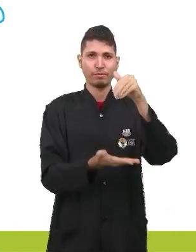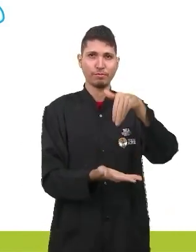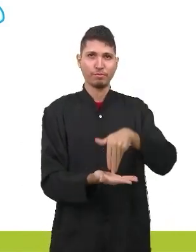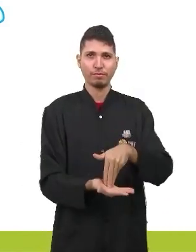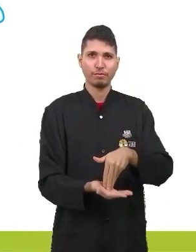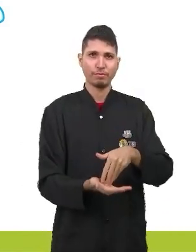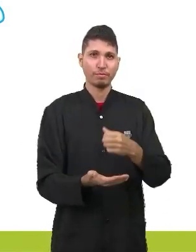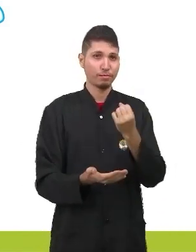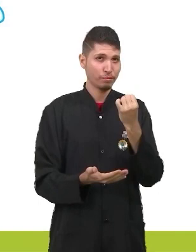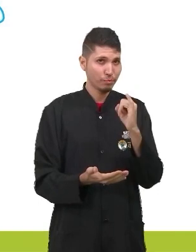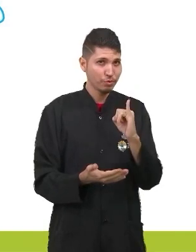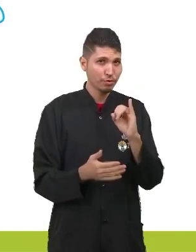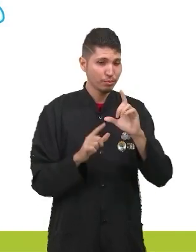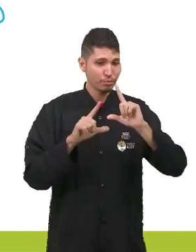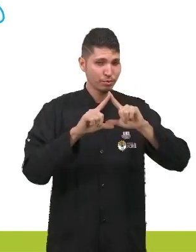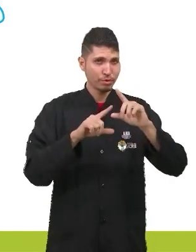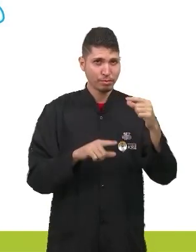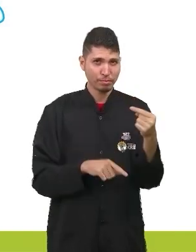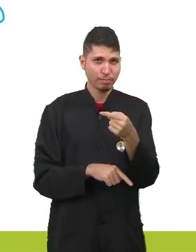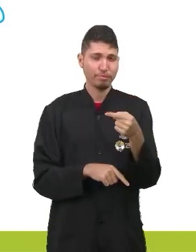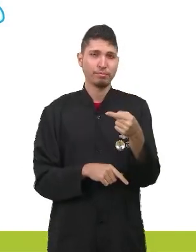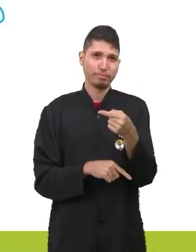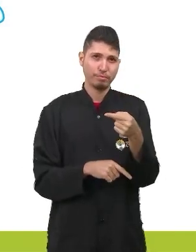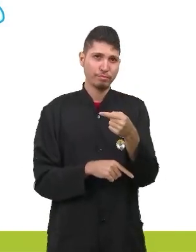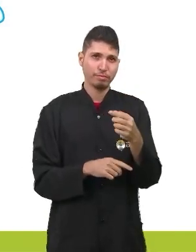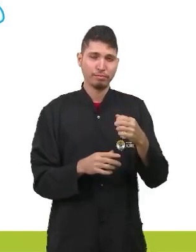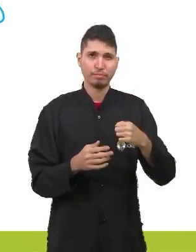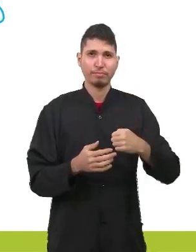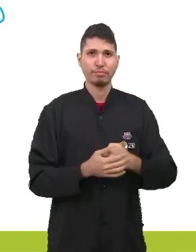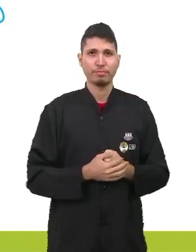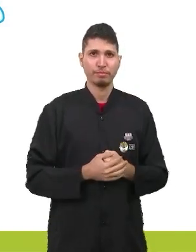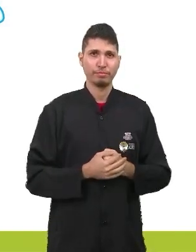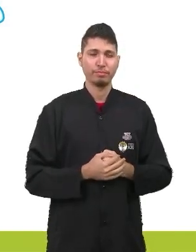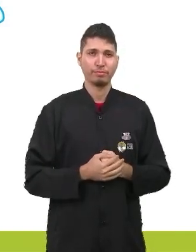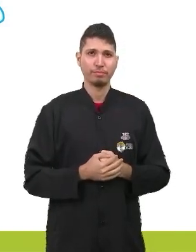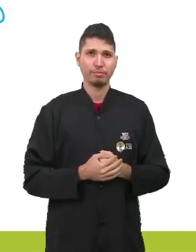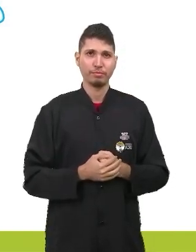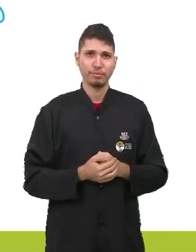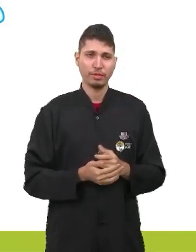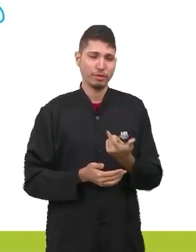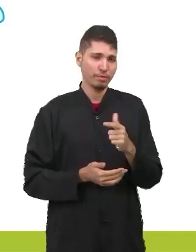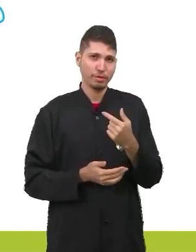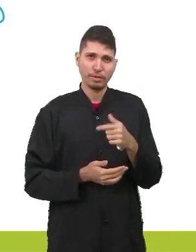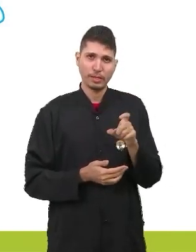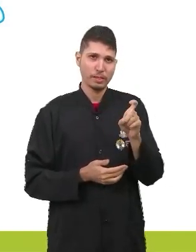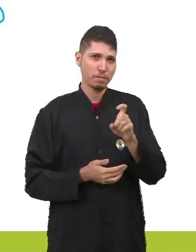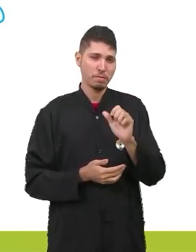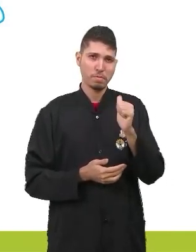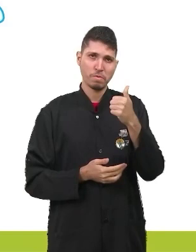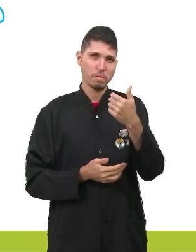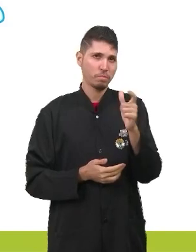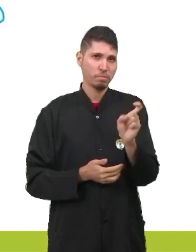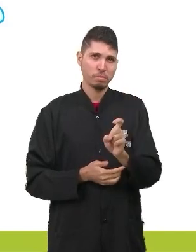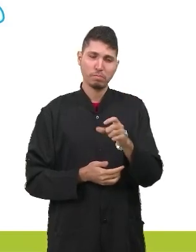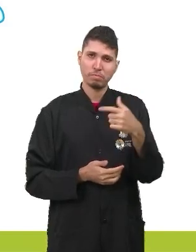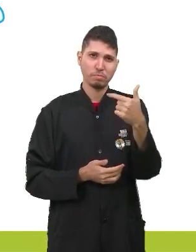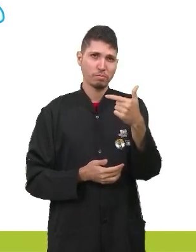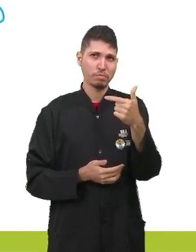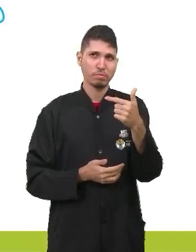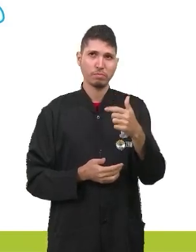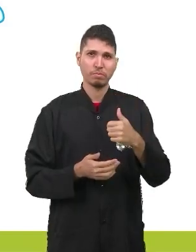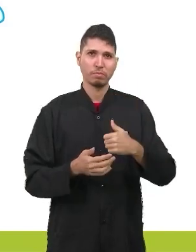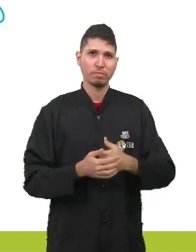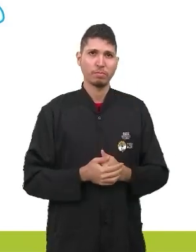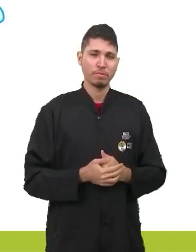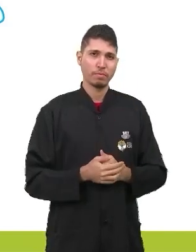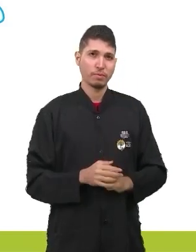Quando o delta é negativo, porque não tem raiz real, gente. Quando não tem raiz real, está dizendo que não tem x' nem x duas linhas. E, para finalizar, a gente tem aqui o